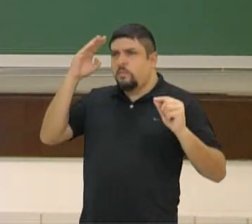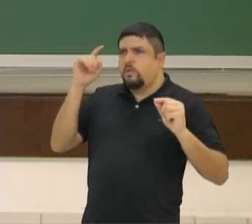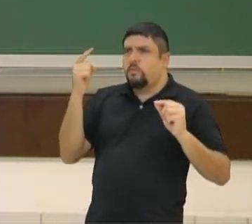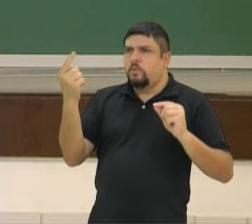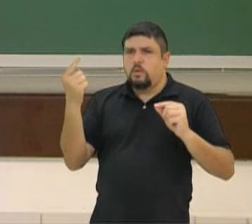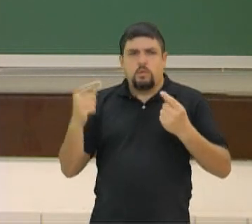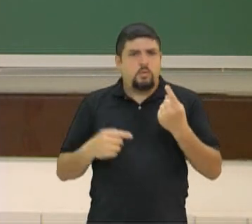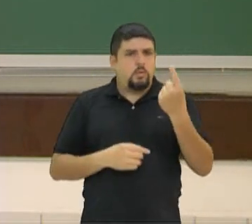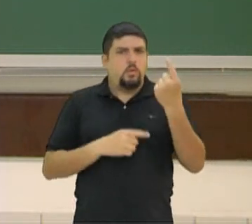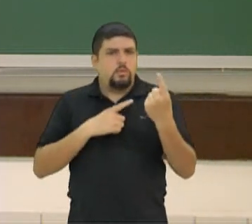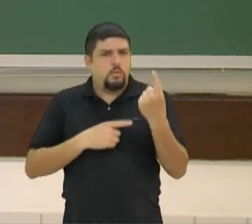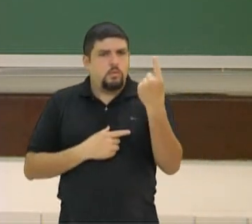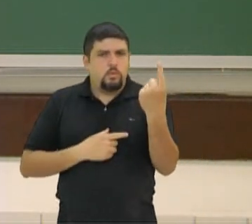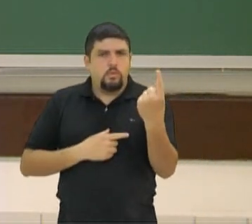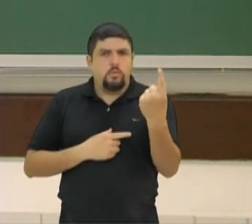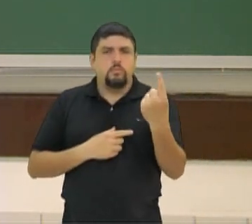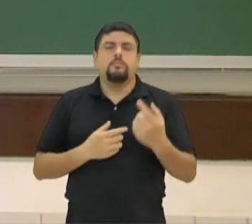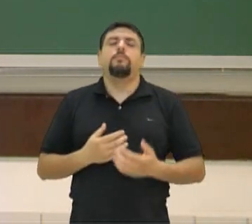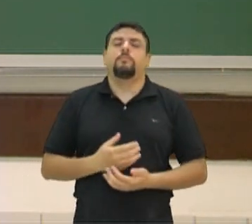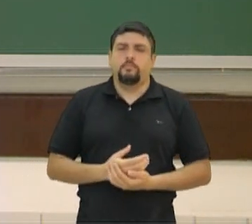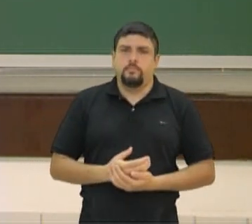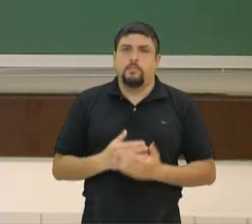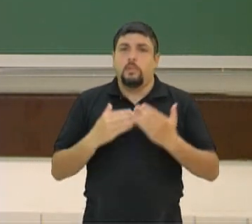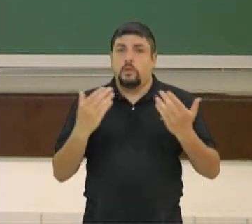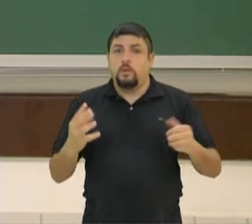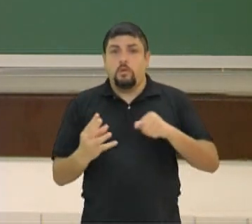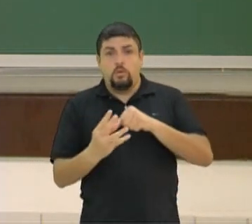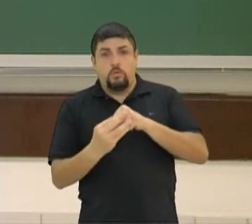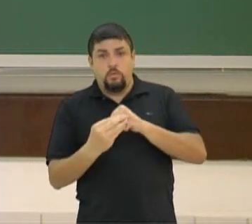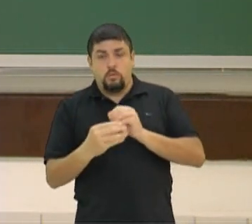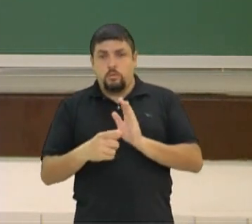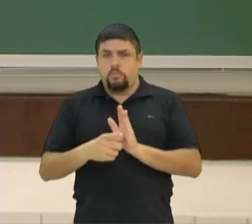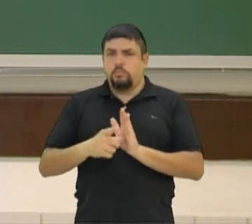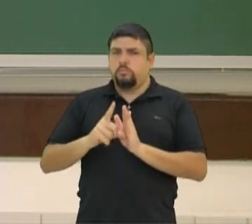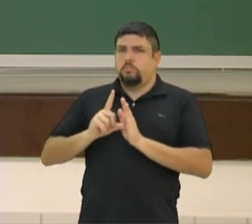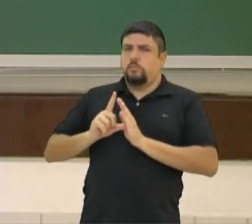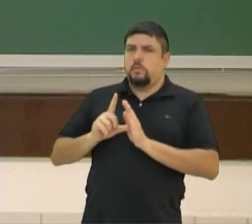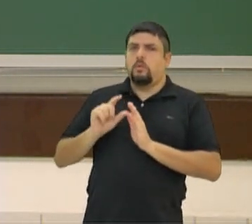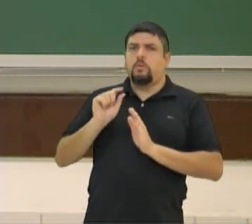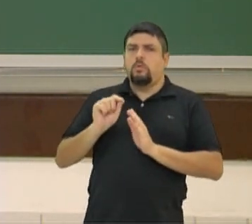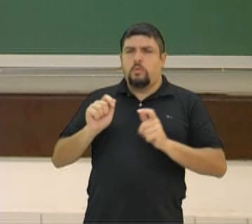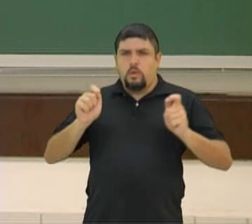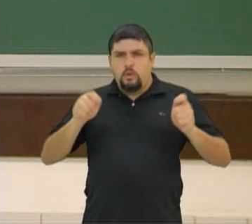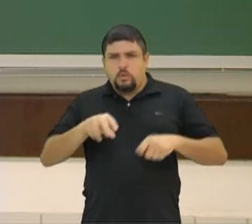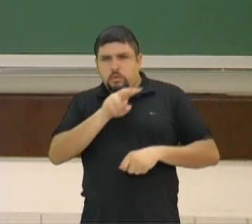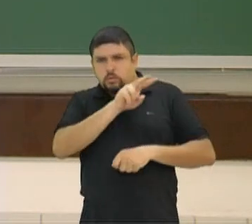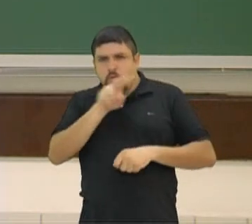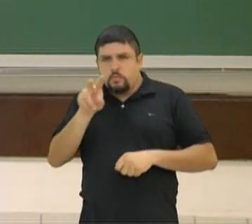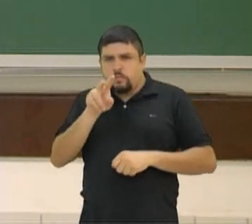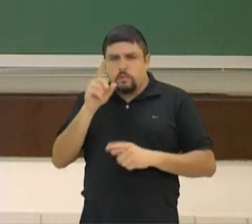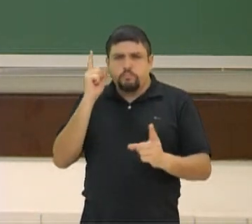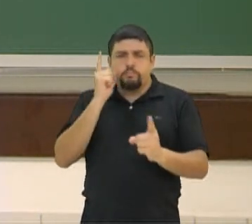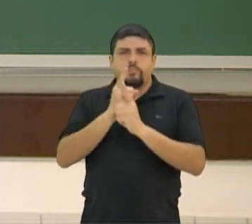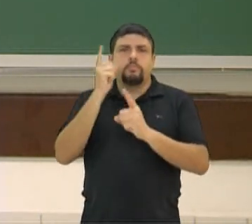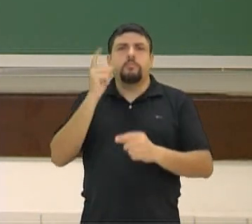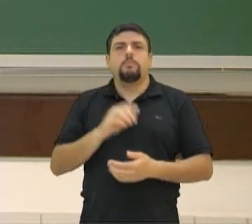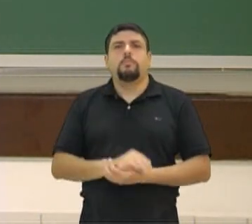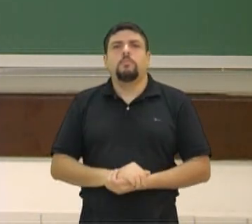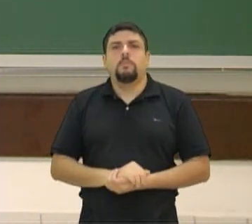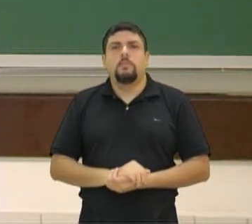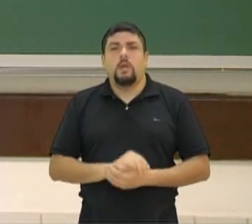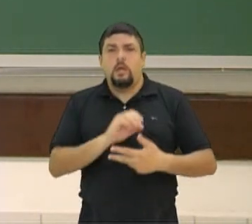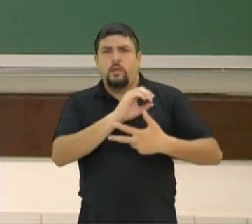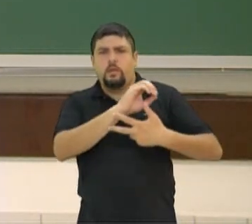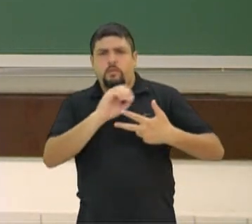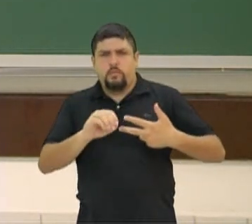1. Então, o conhecimento prévio dos conceitos te leva a caminhos mais curtos. Então, quando lá no Enem fala, minha